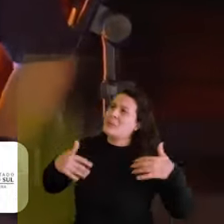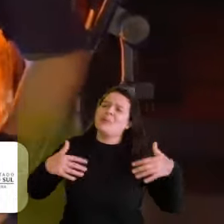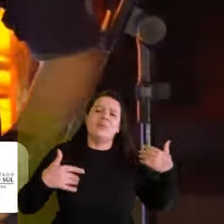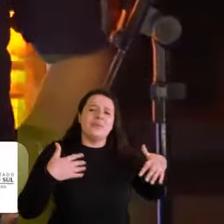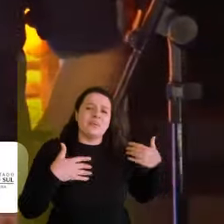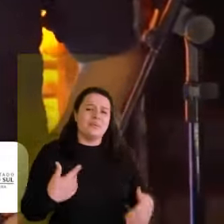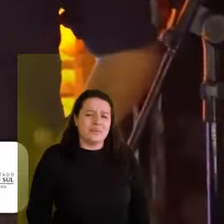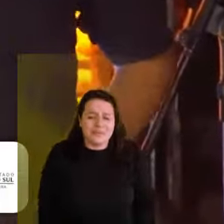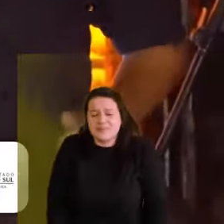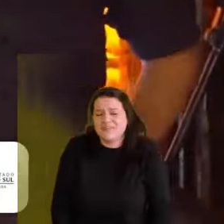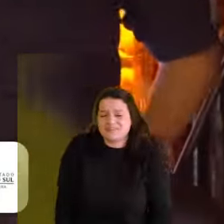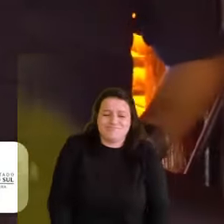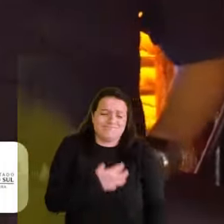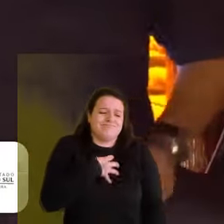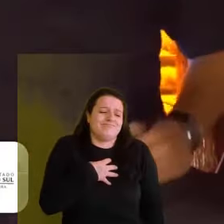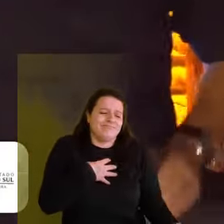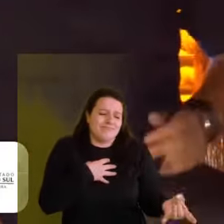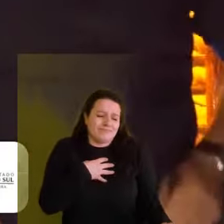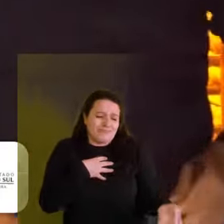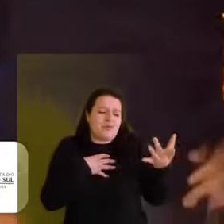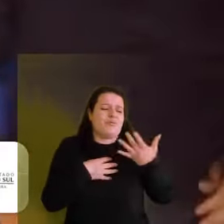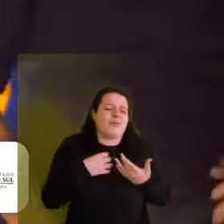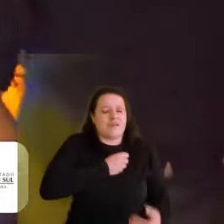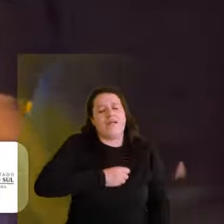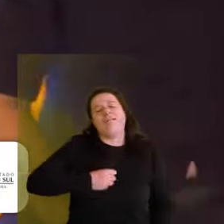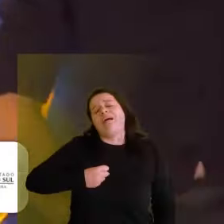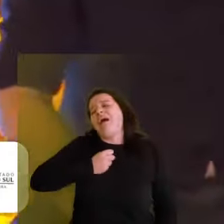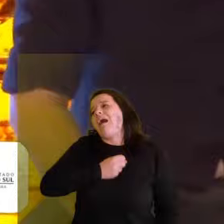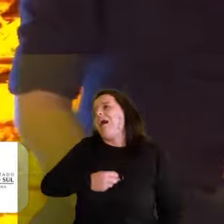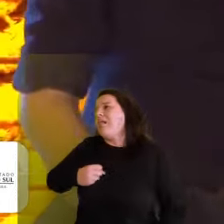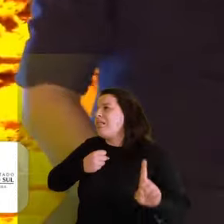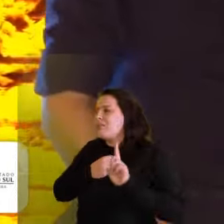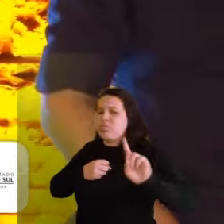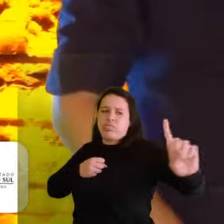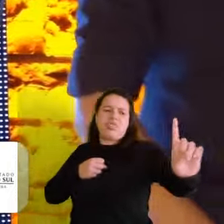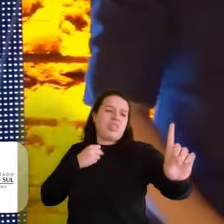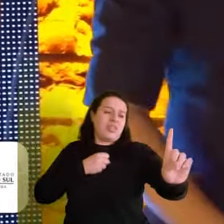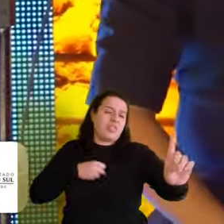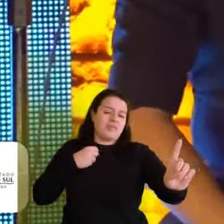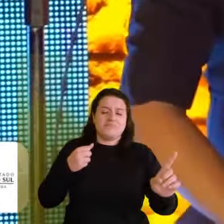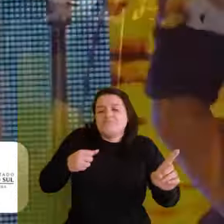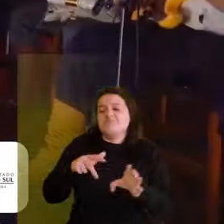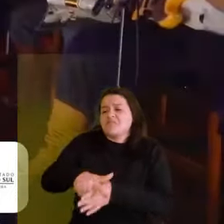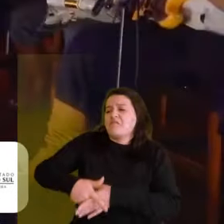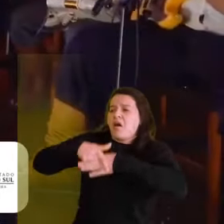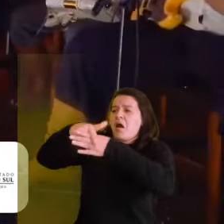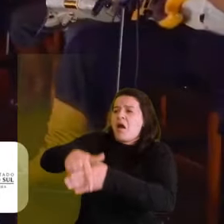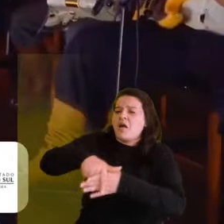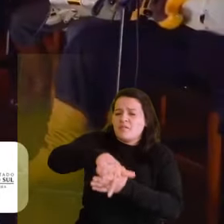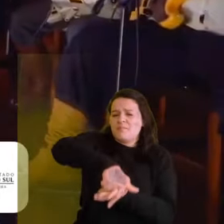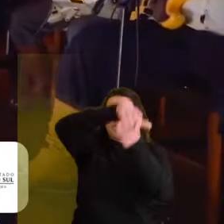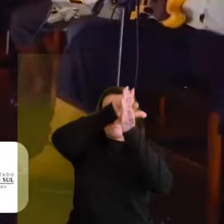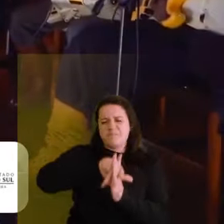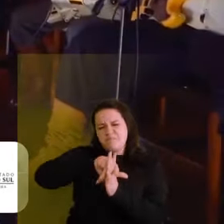oh. Que saudade dela aqui na estância teu cavalo me abandonou. Maldito, fez igual